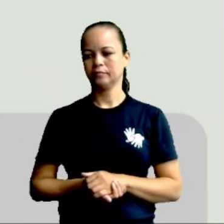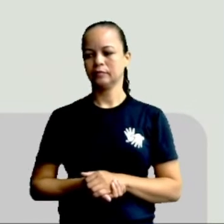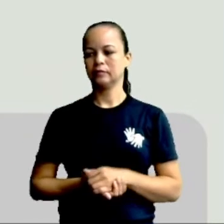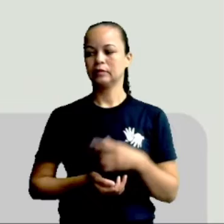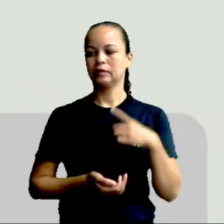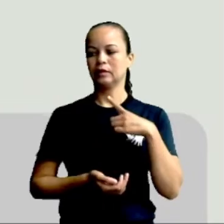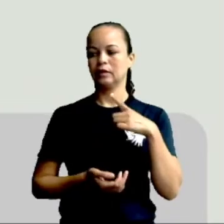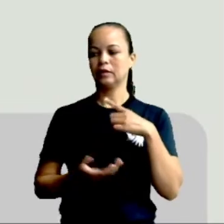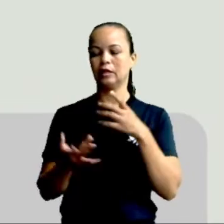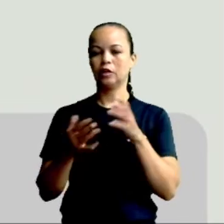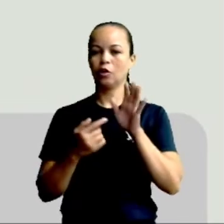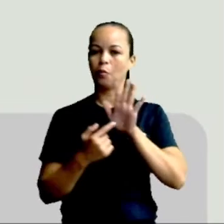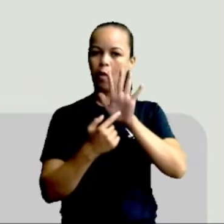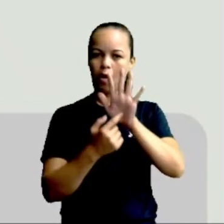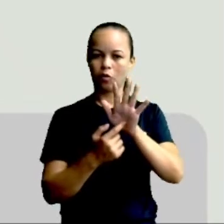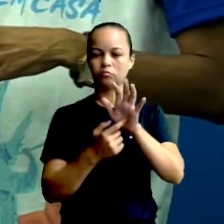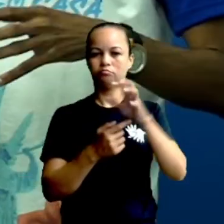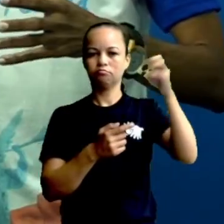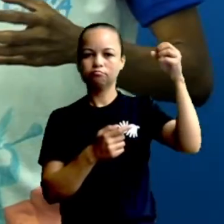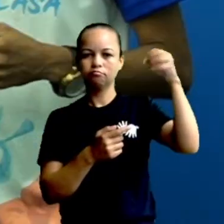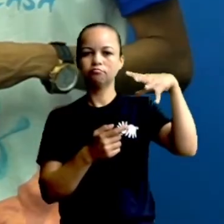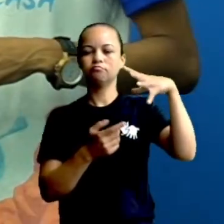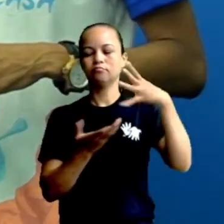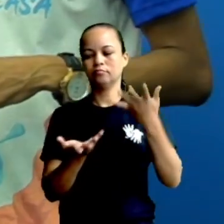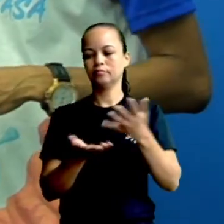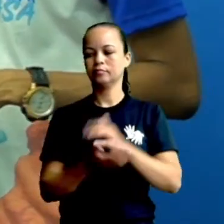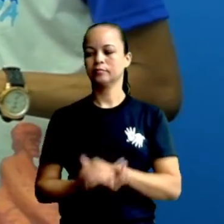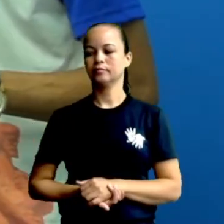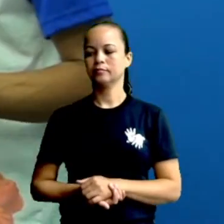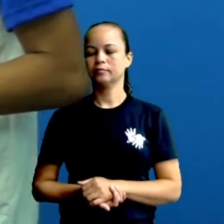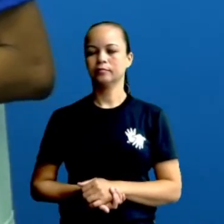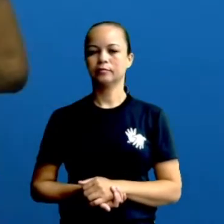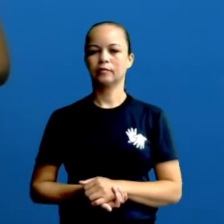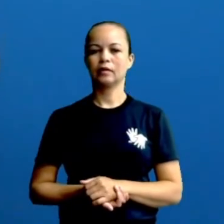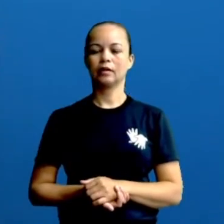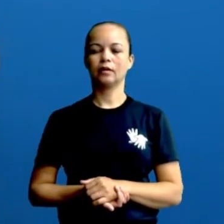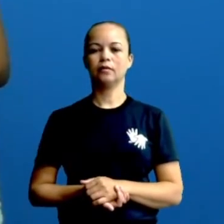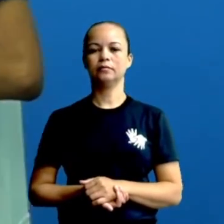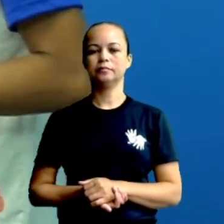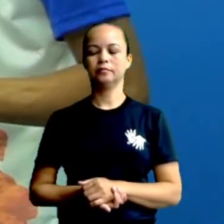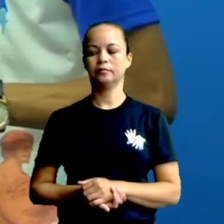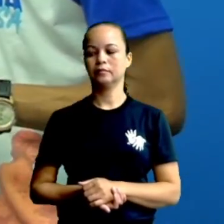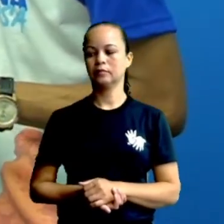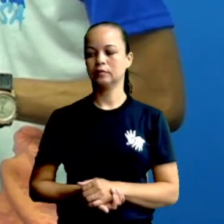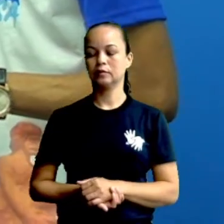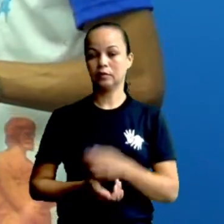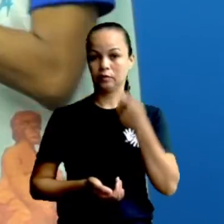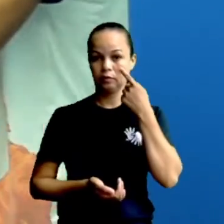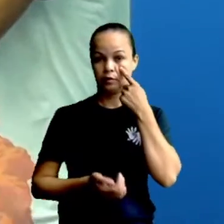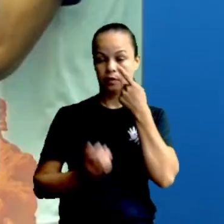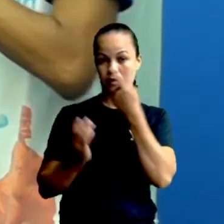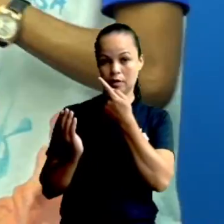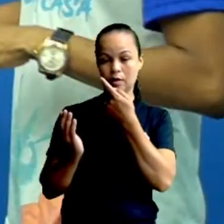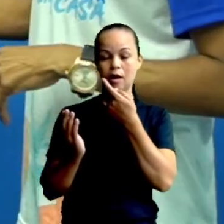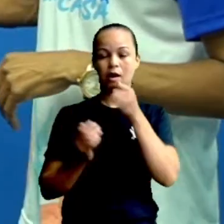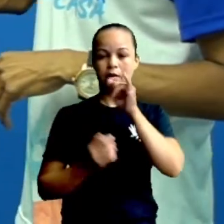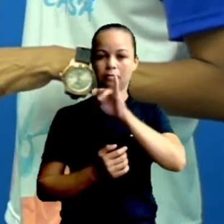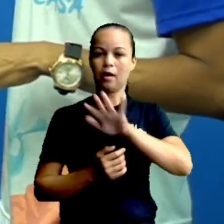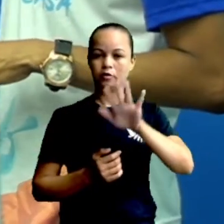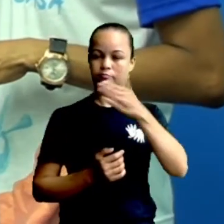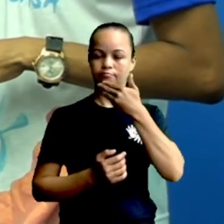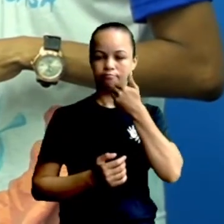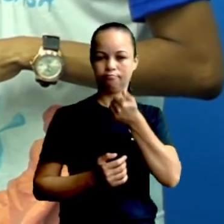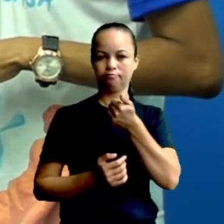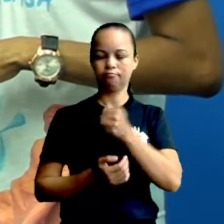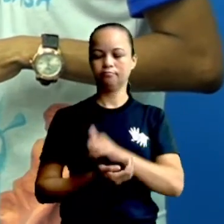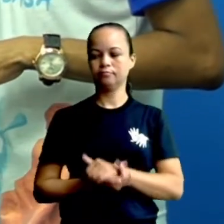tá? E converge a luz. Volta aqui para mim rapidinho. Olha, aqui eu tenho, vou colocar essa imagem que é melhor. Aqui eu